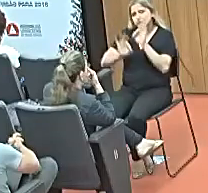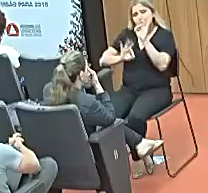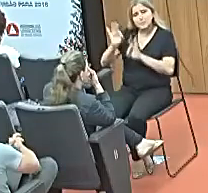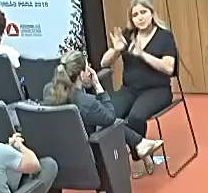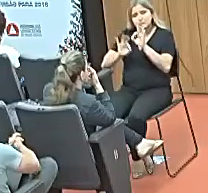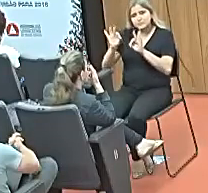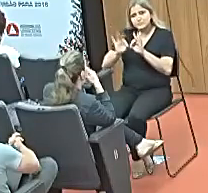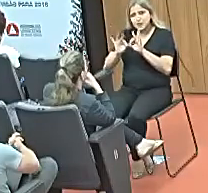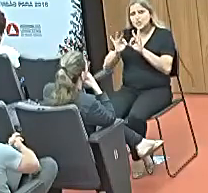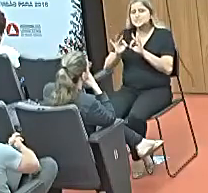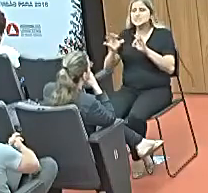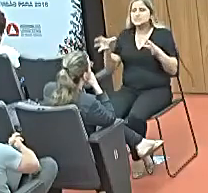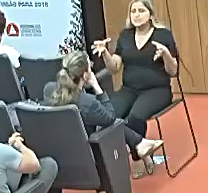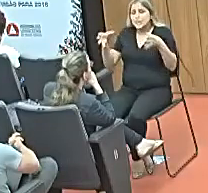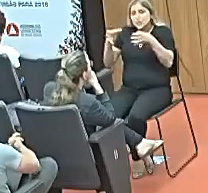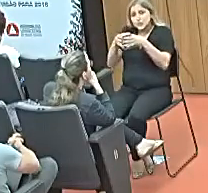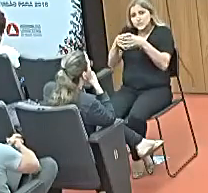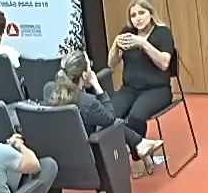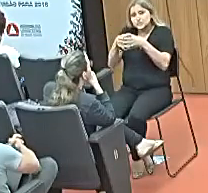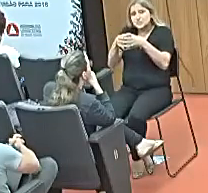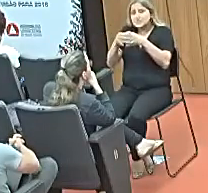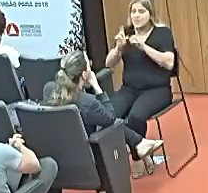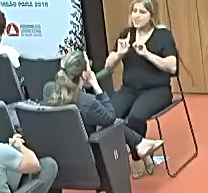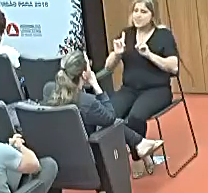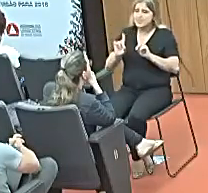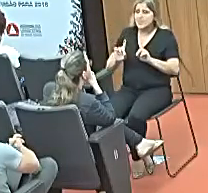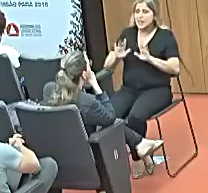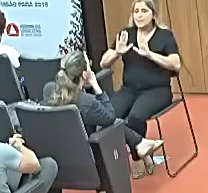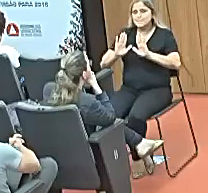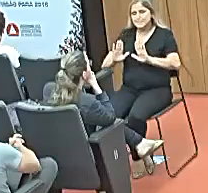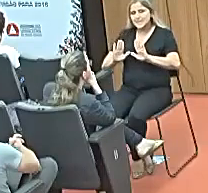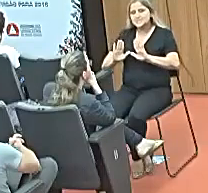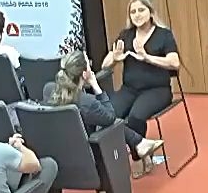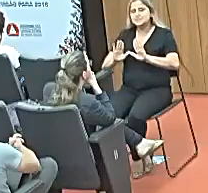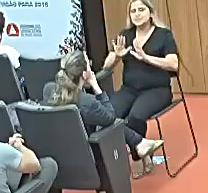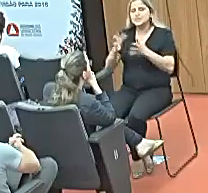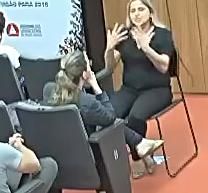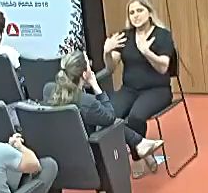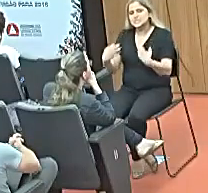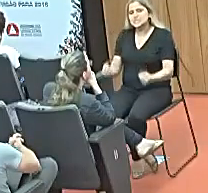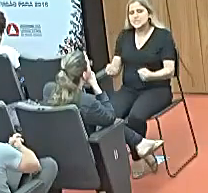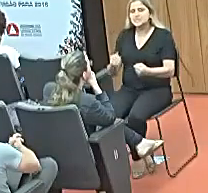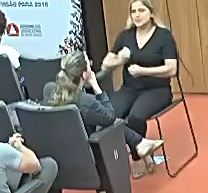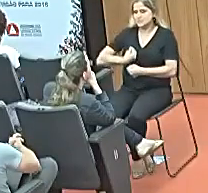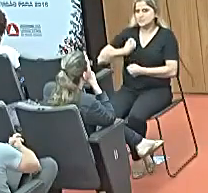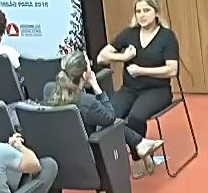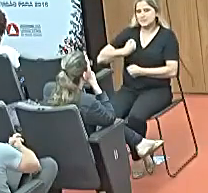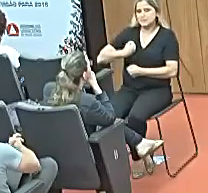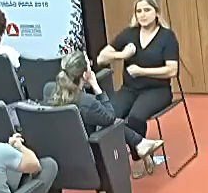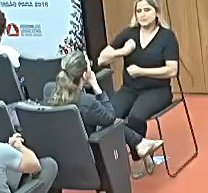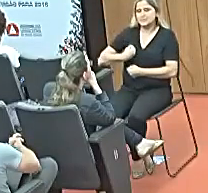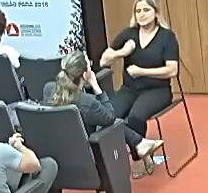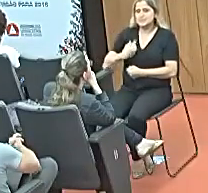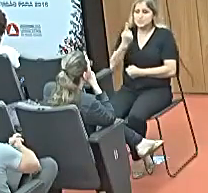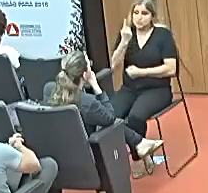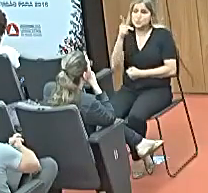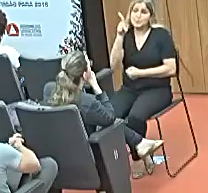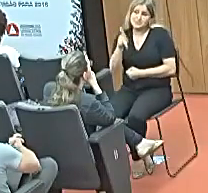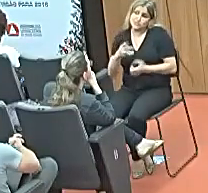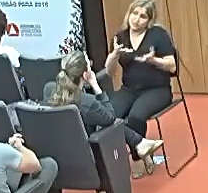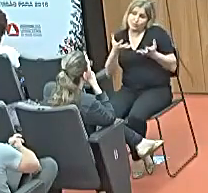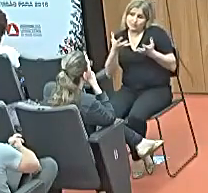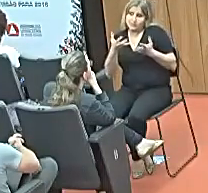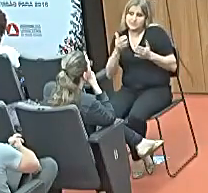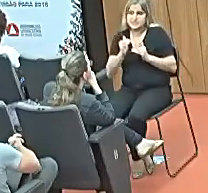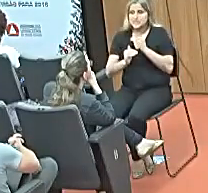mas democraticamente nós respeitamos a presença do participante que que propôs a inclusão dessa proposta desenvolver e